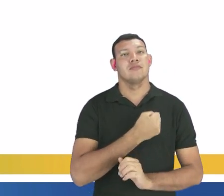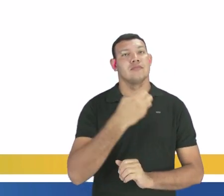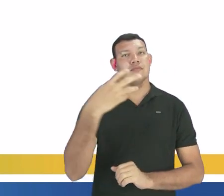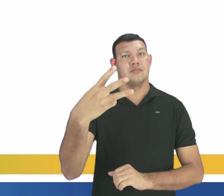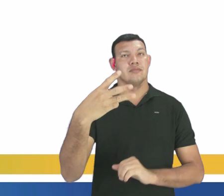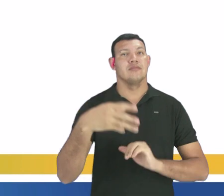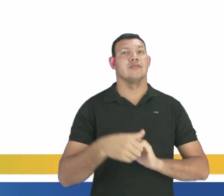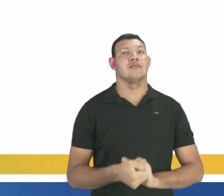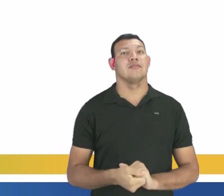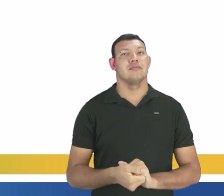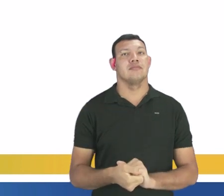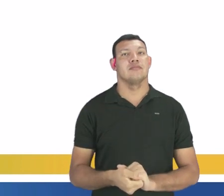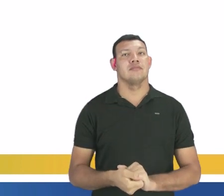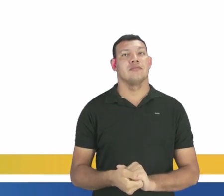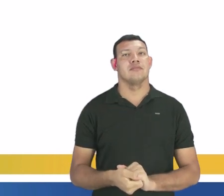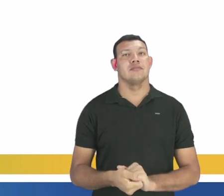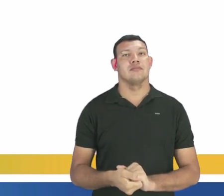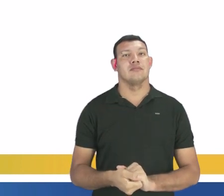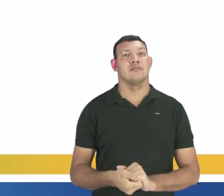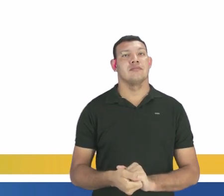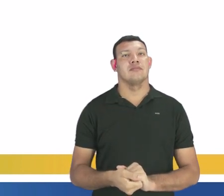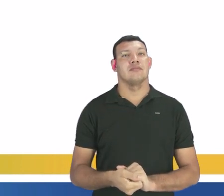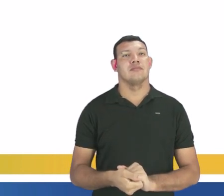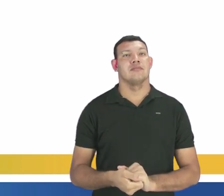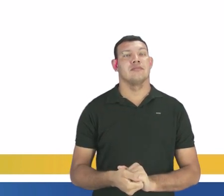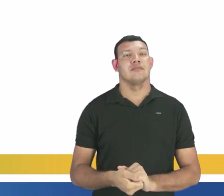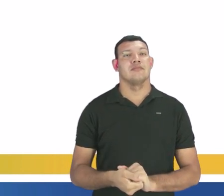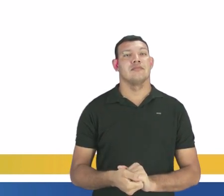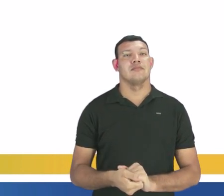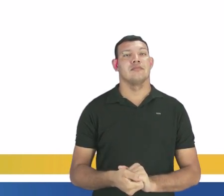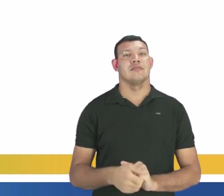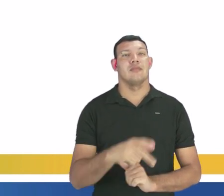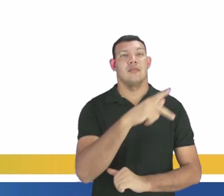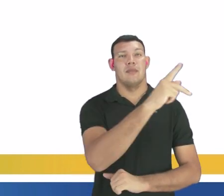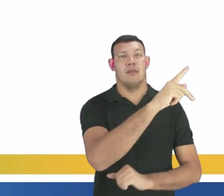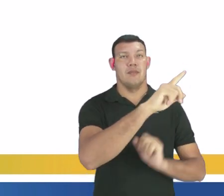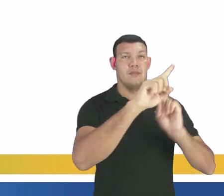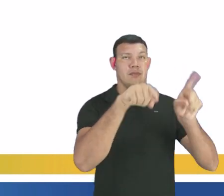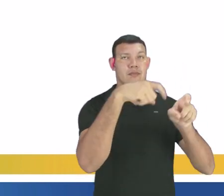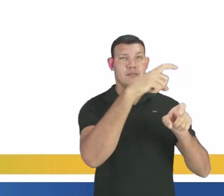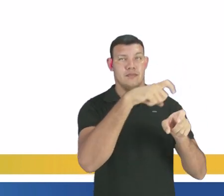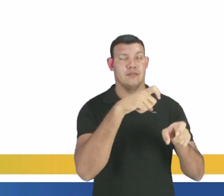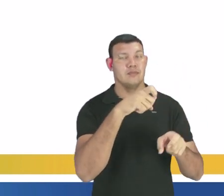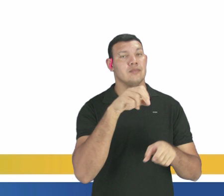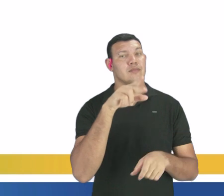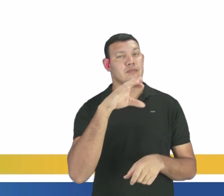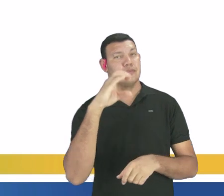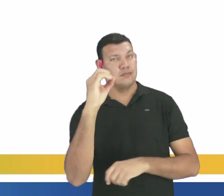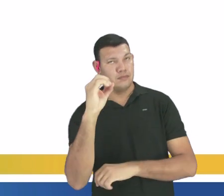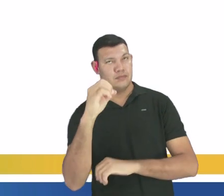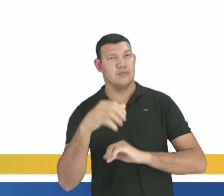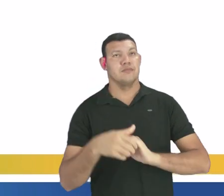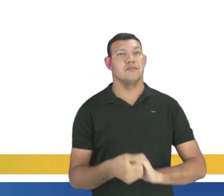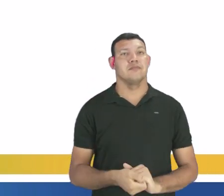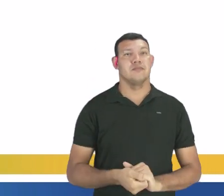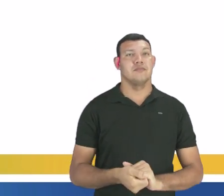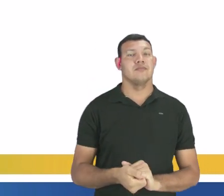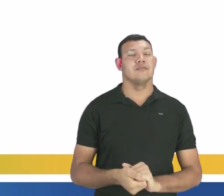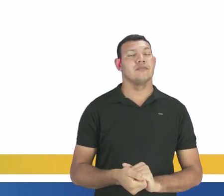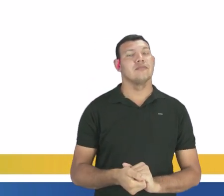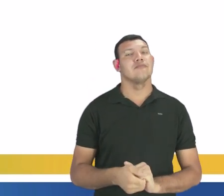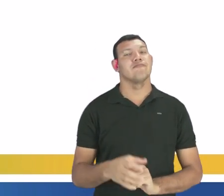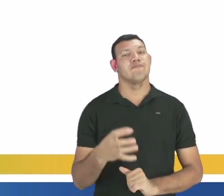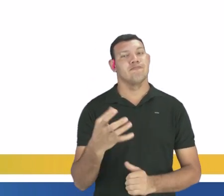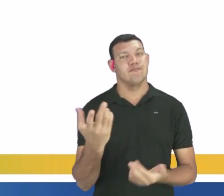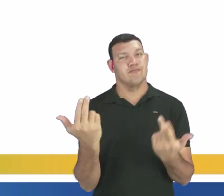de p igual a x, ou quando p de x se igualar a 0. De igual